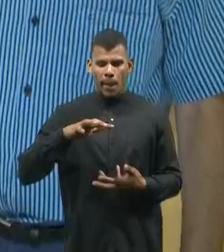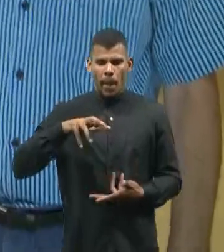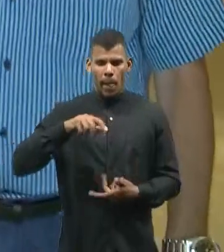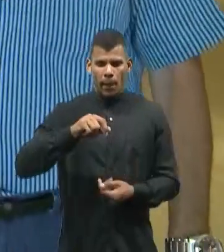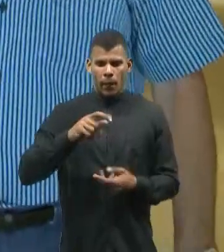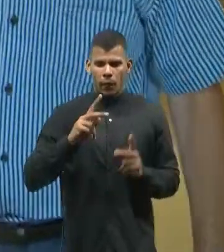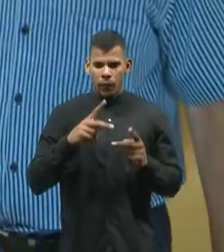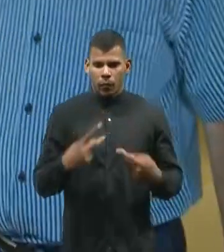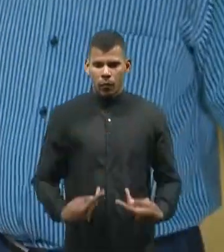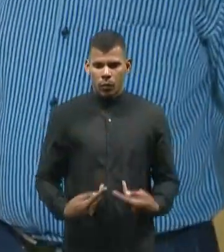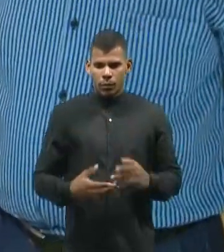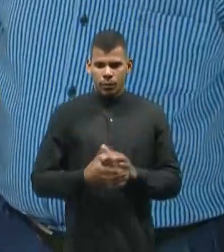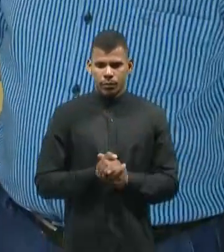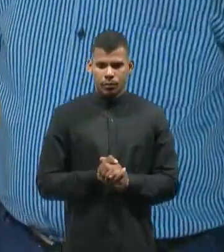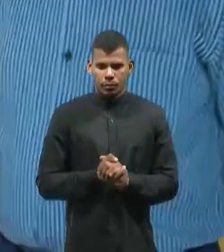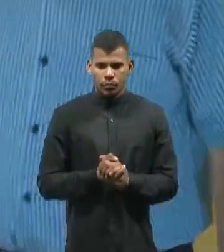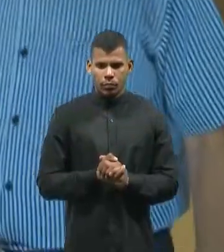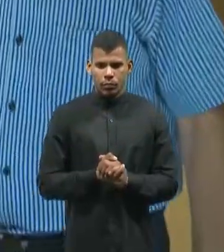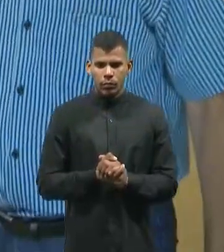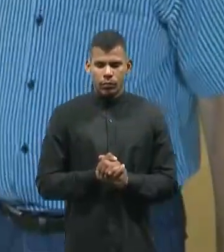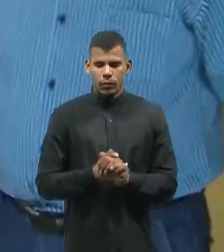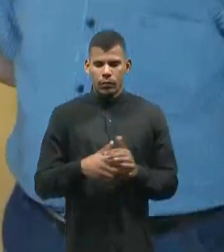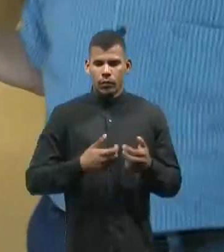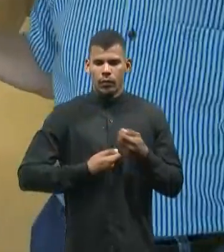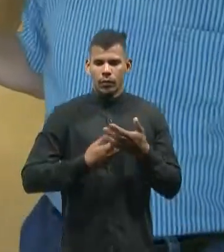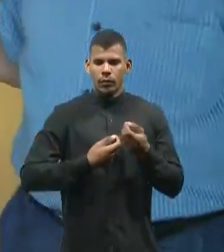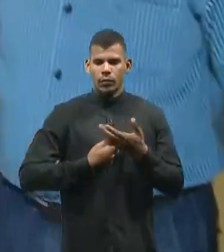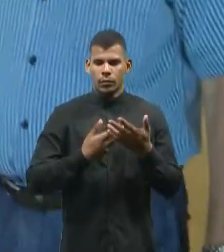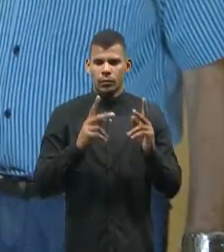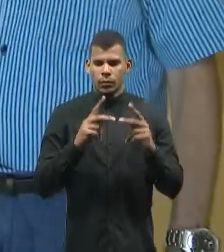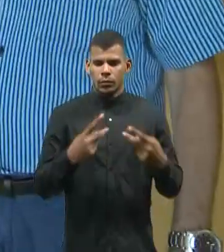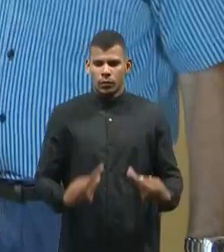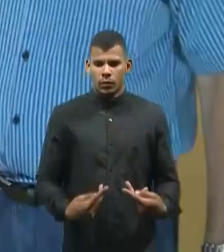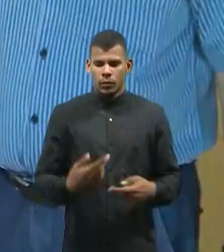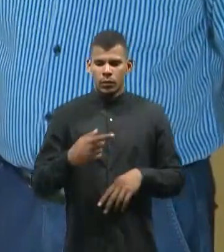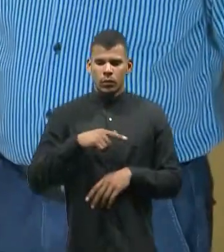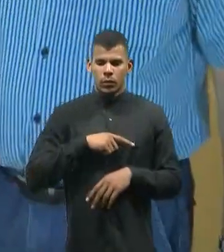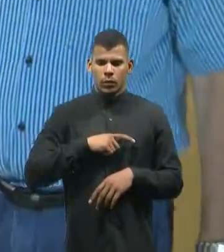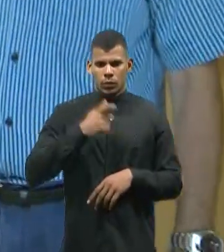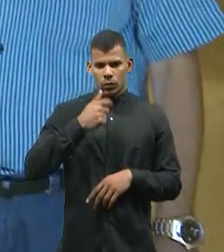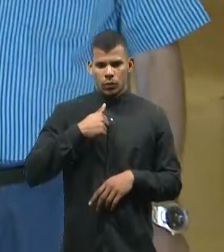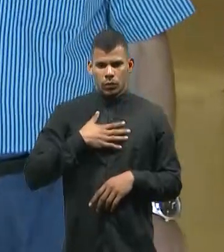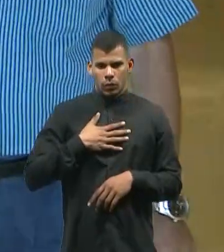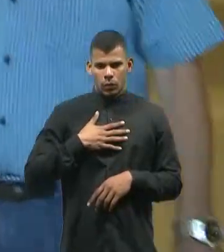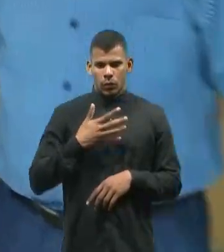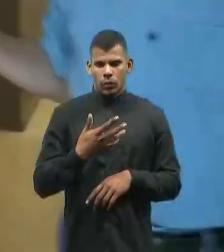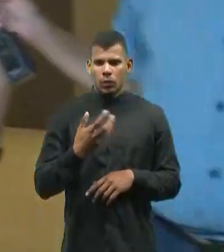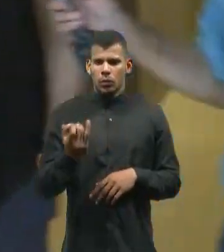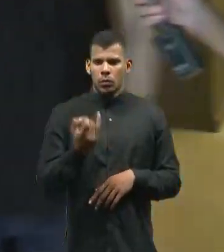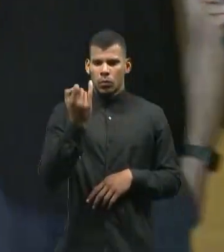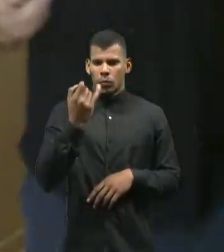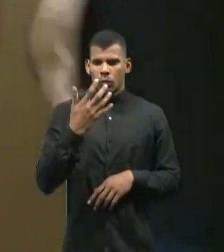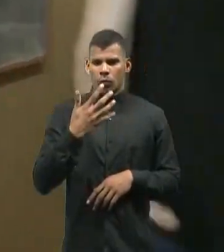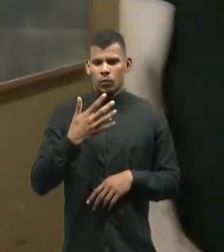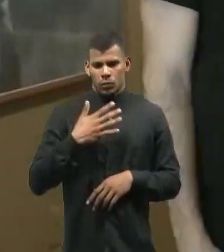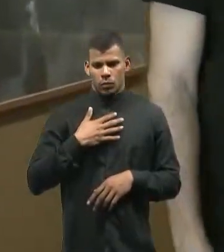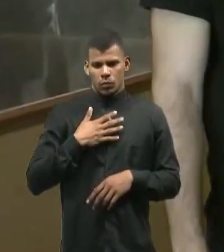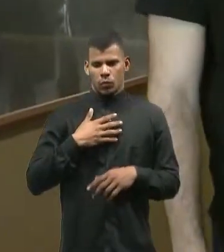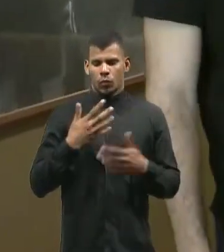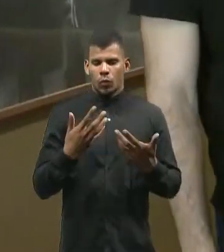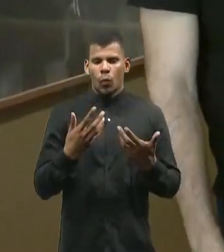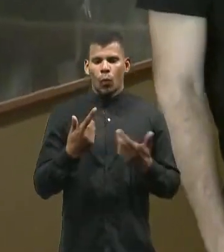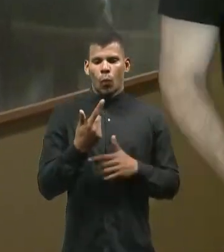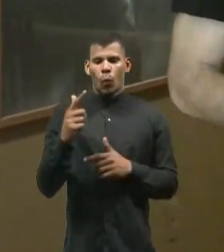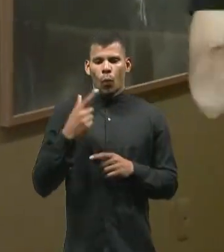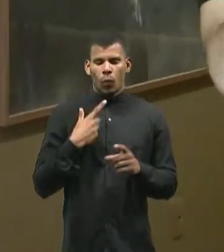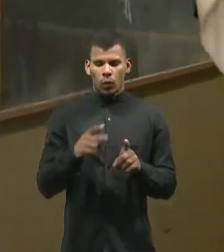humano, essa incomensurável expressão humana. Então, isso é muito importante para mim, capturar a essência dos outros,